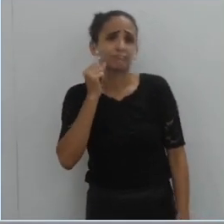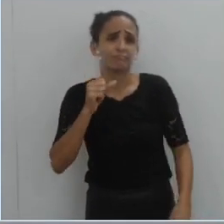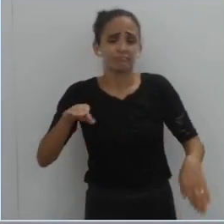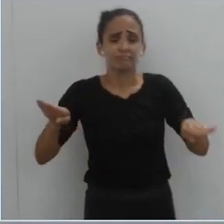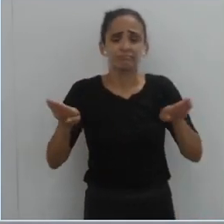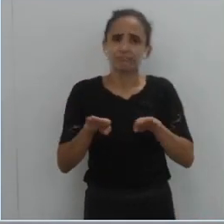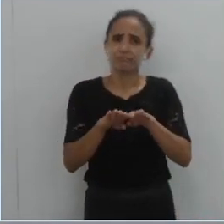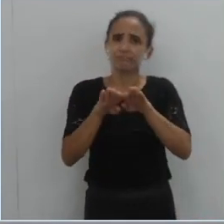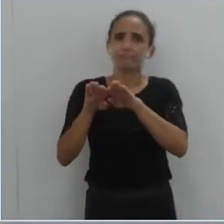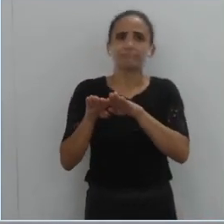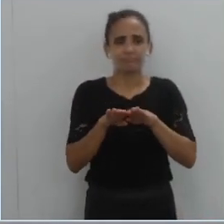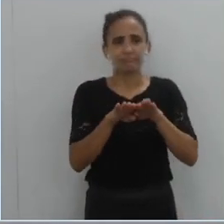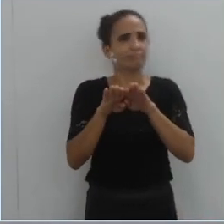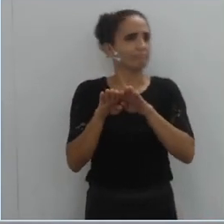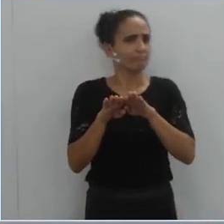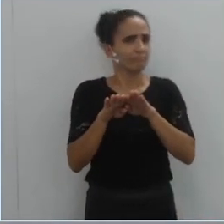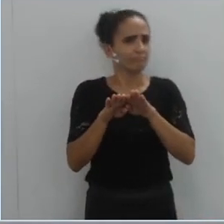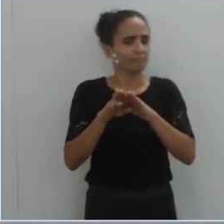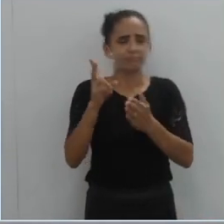Isso não vai interferir em